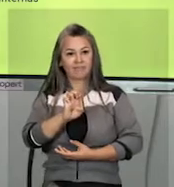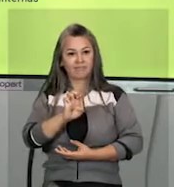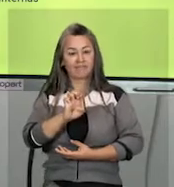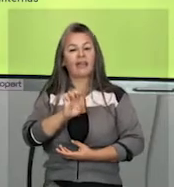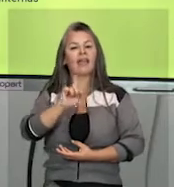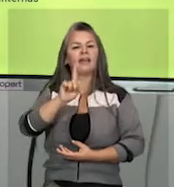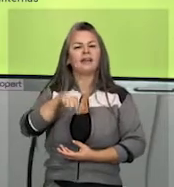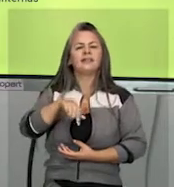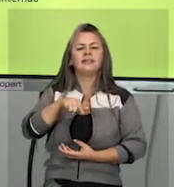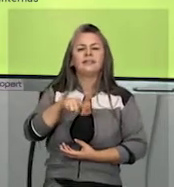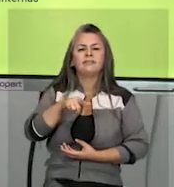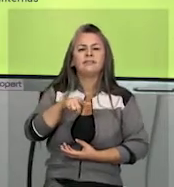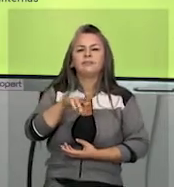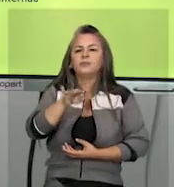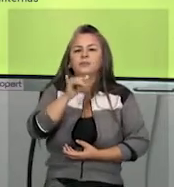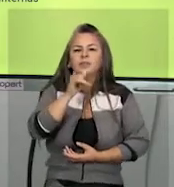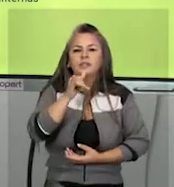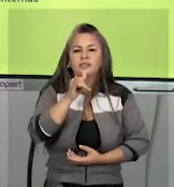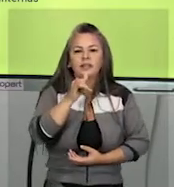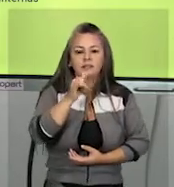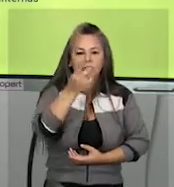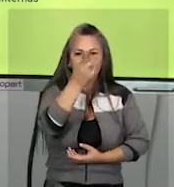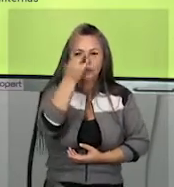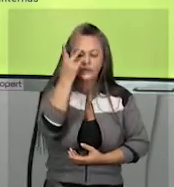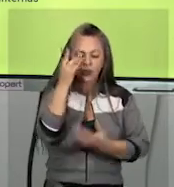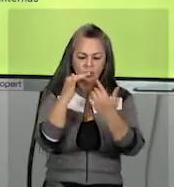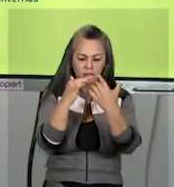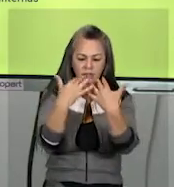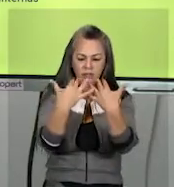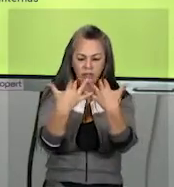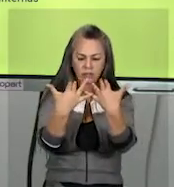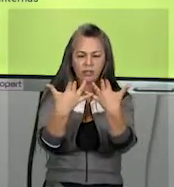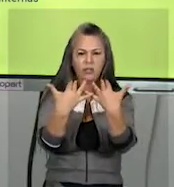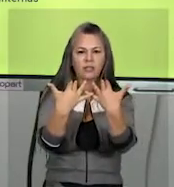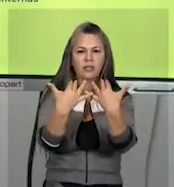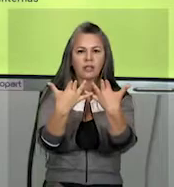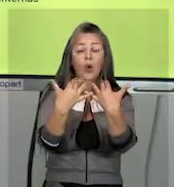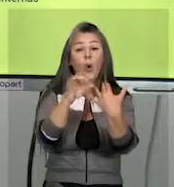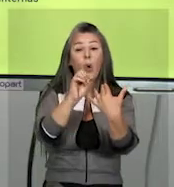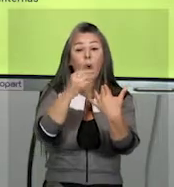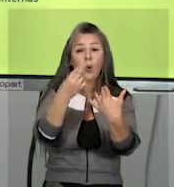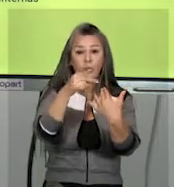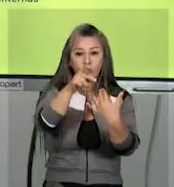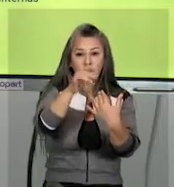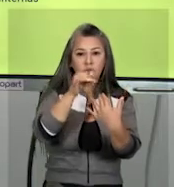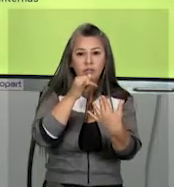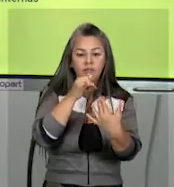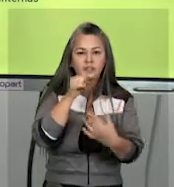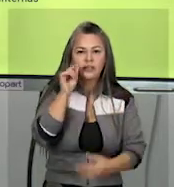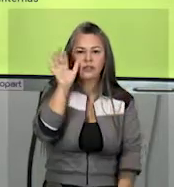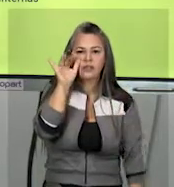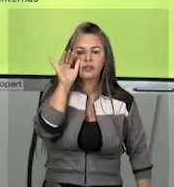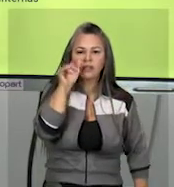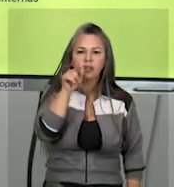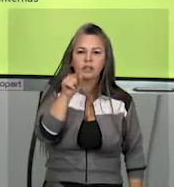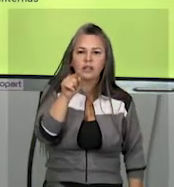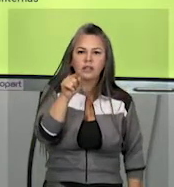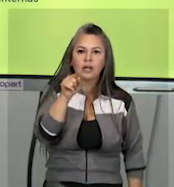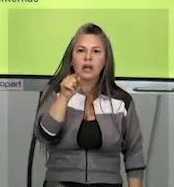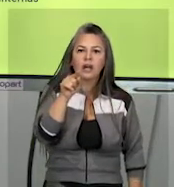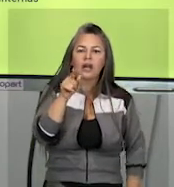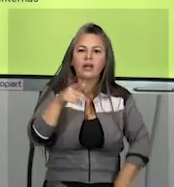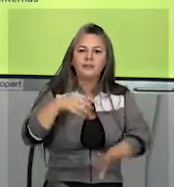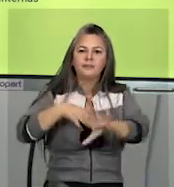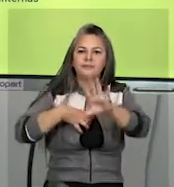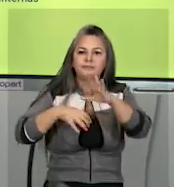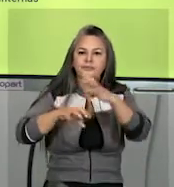naquele personagem, naquela história. Então, se ela perdeu alguém, aquele personagem que demonstra o sentimento, a emoção, o choro, a